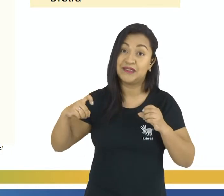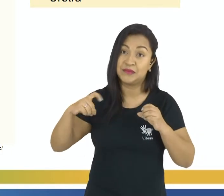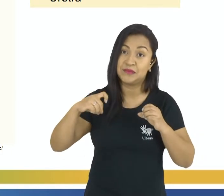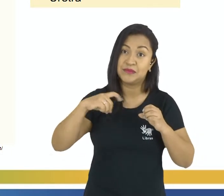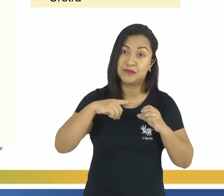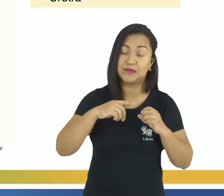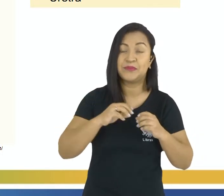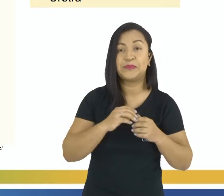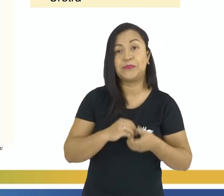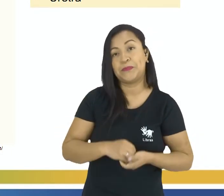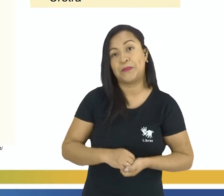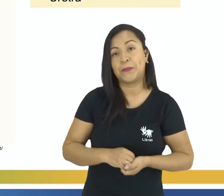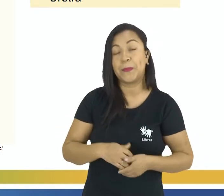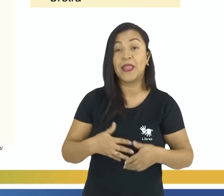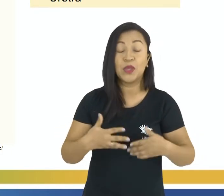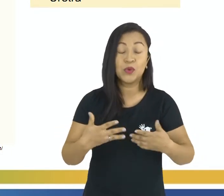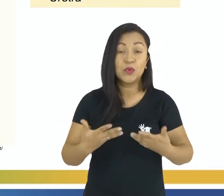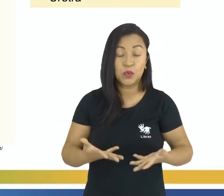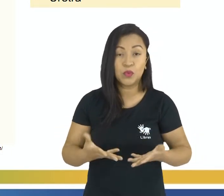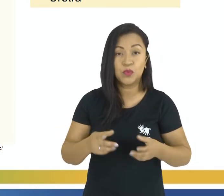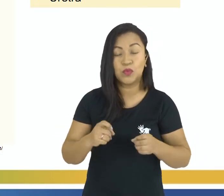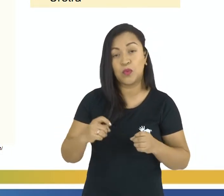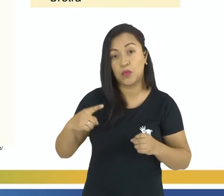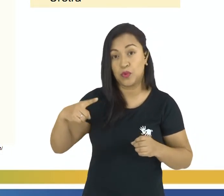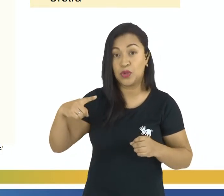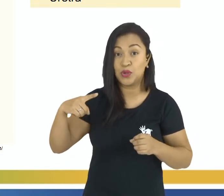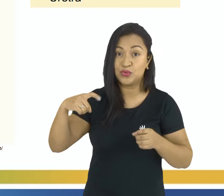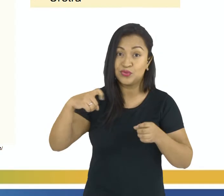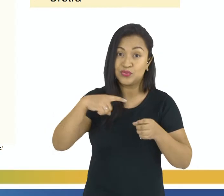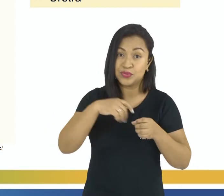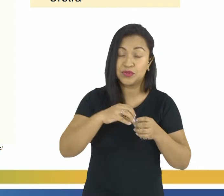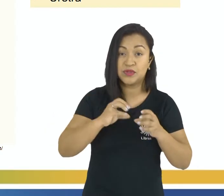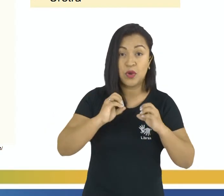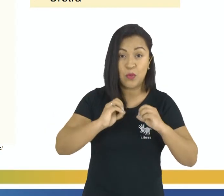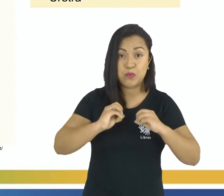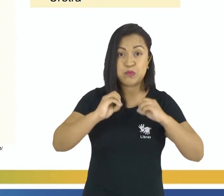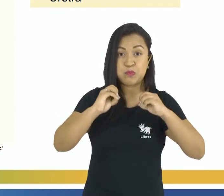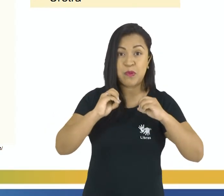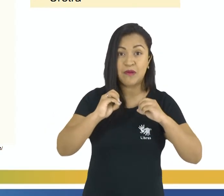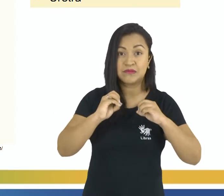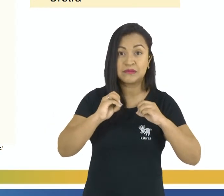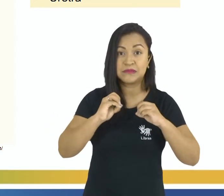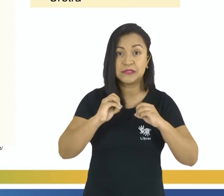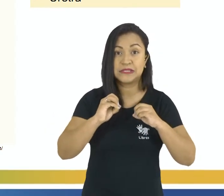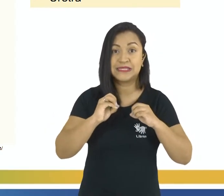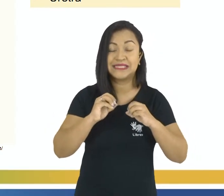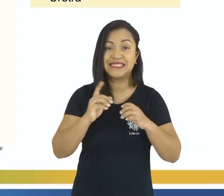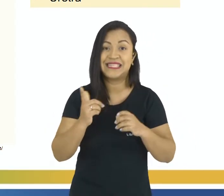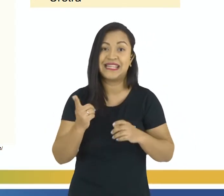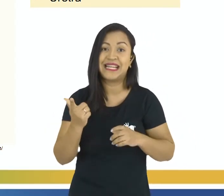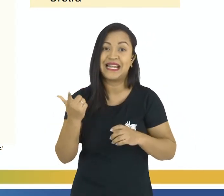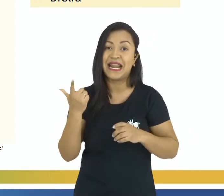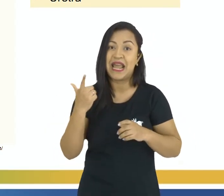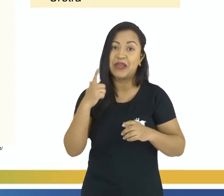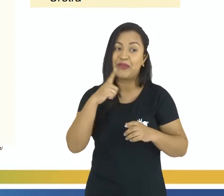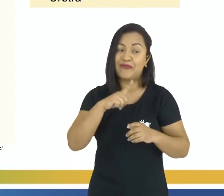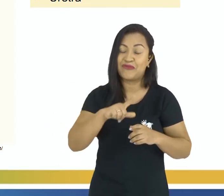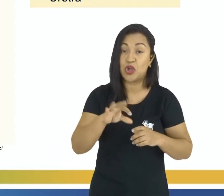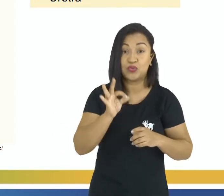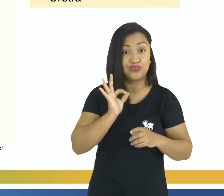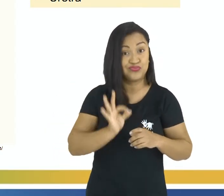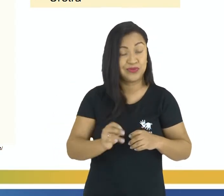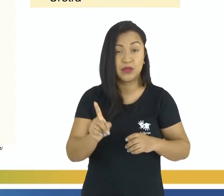espermatozoides. Quando o espermatozoide é produzido ali nos testículos, ele ainda não está 100% maduro